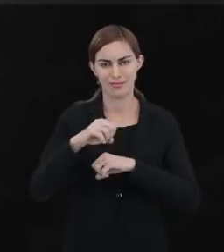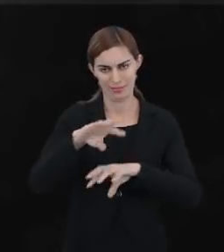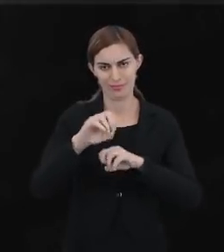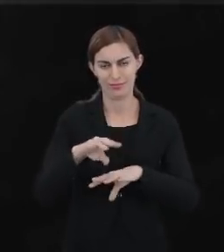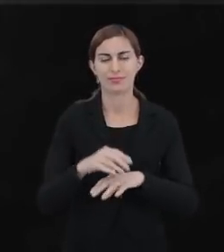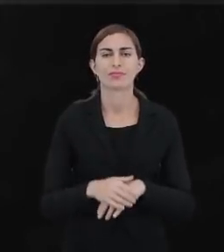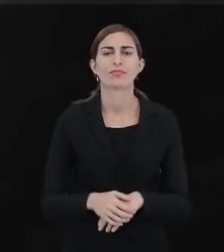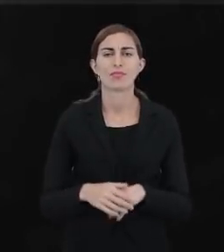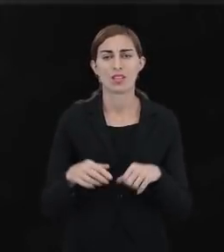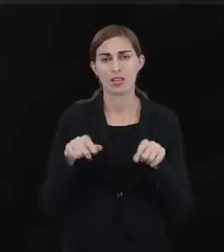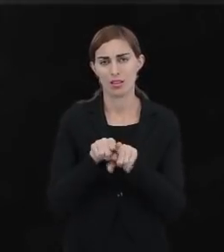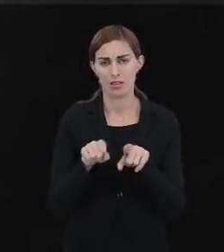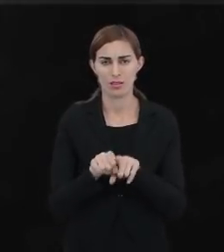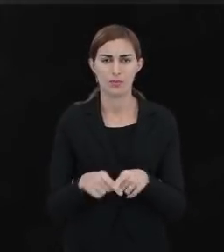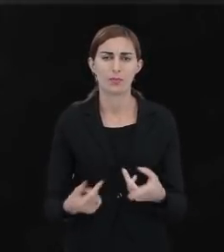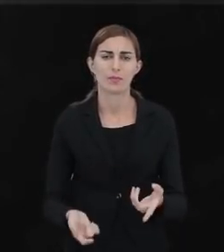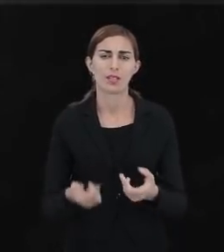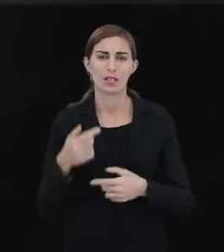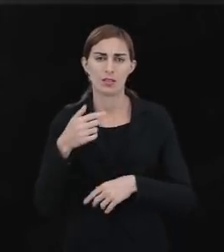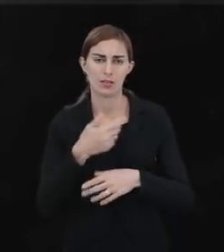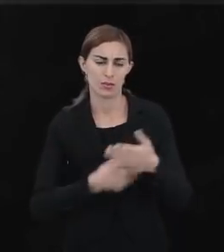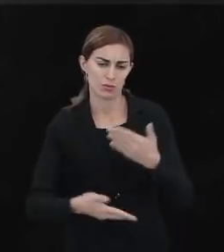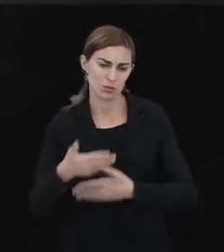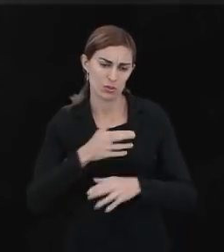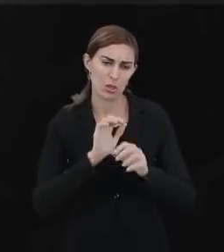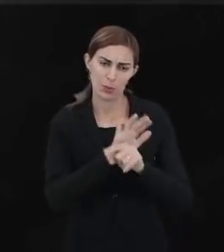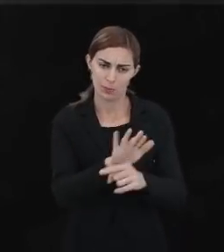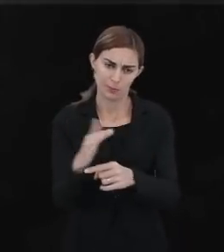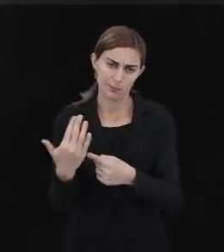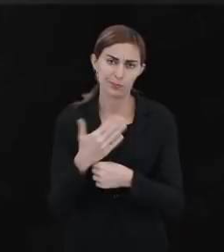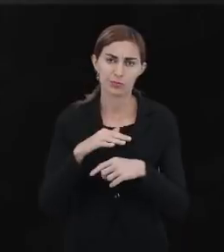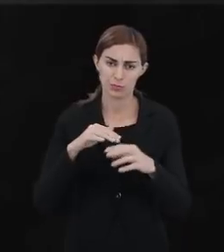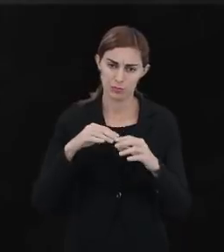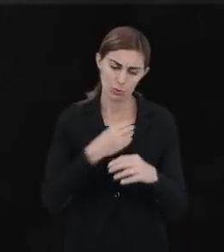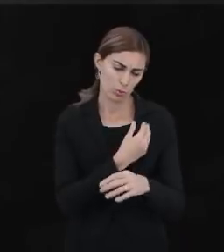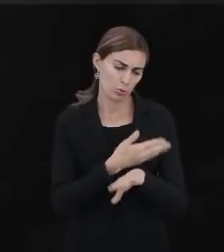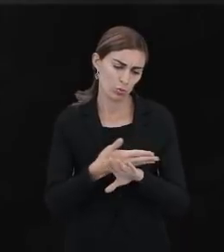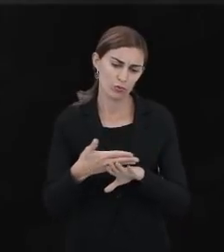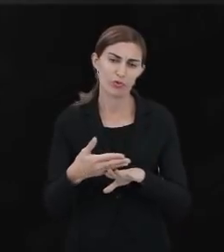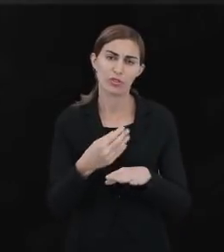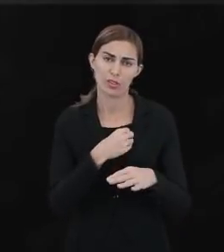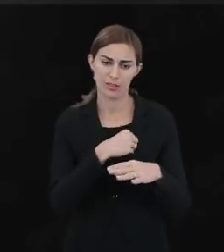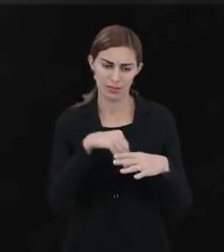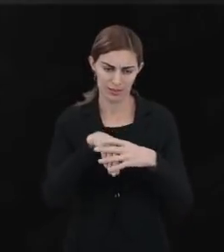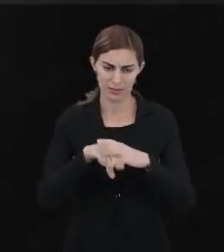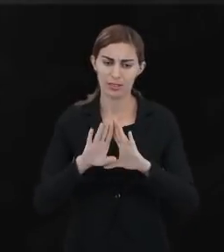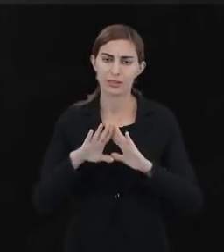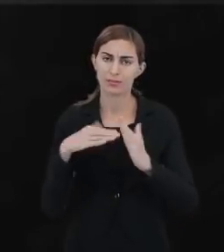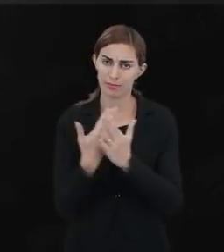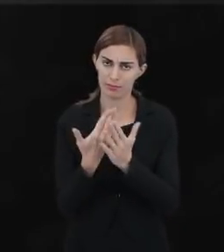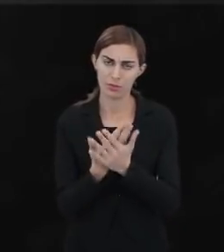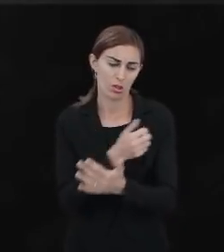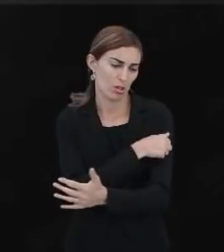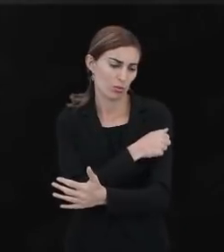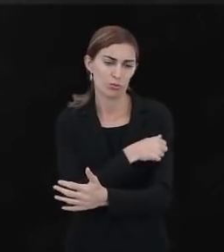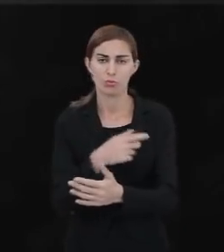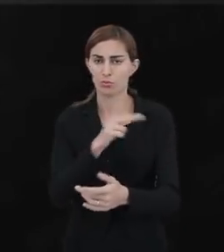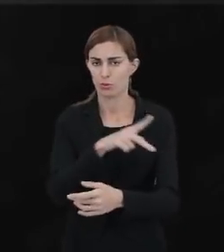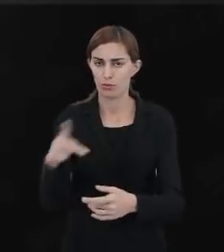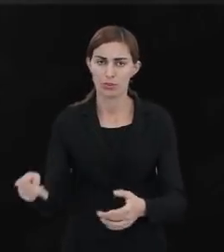além de proporcionar a integração entre os vários atores do cotidiano escolar como professores alunos